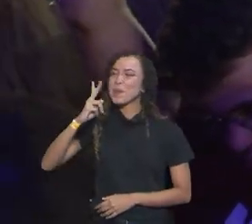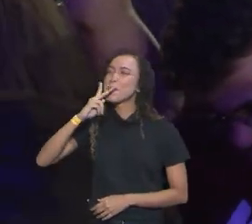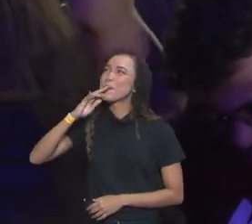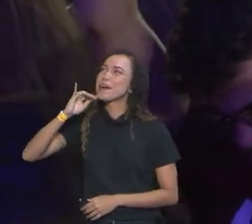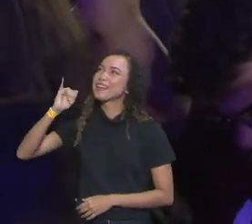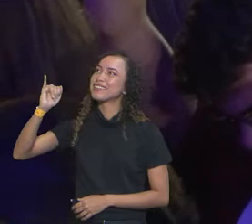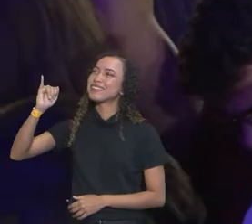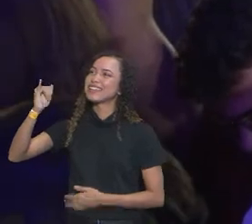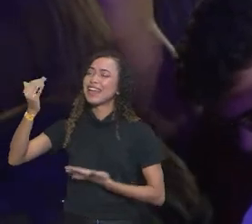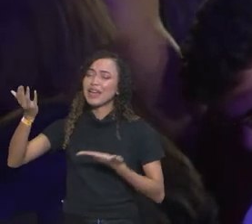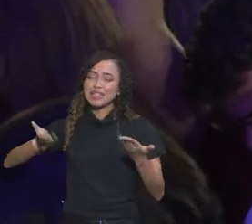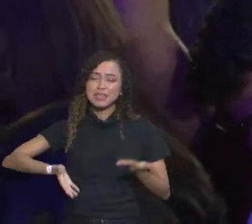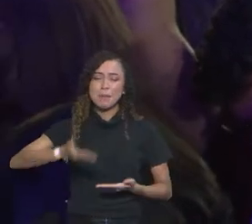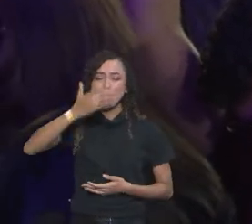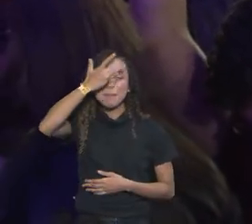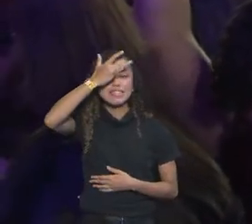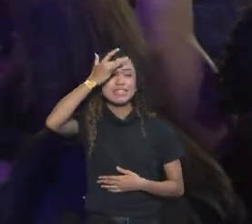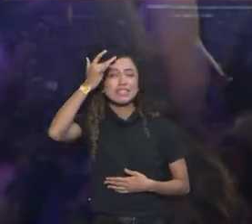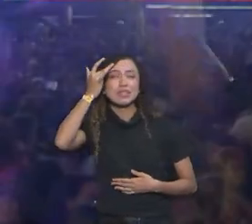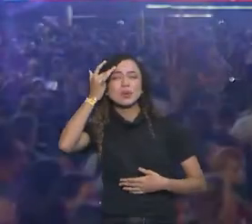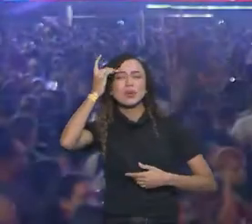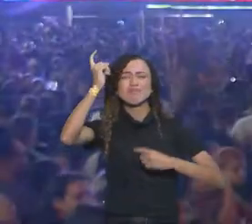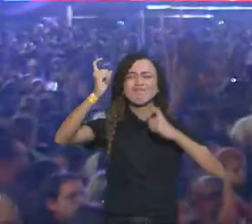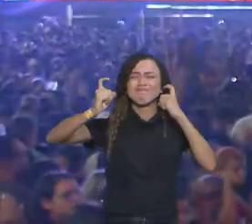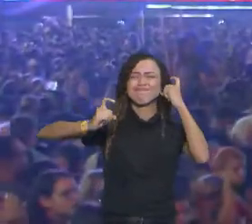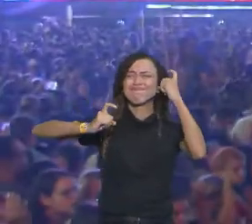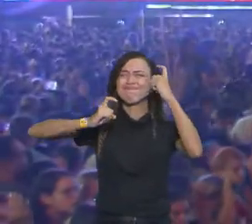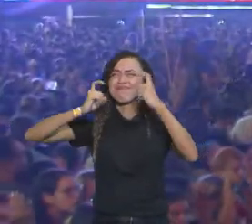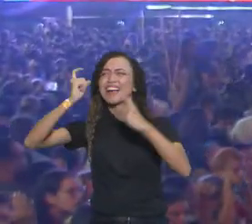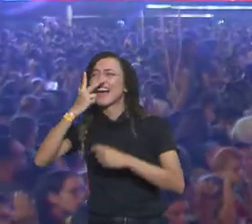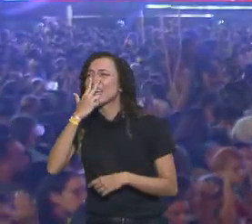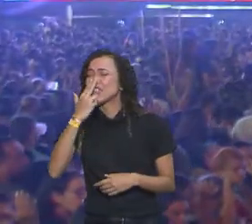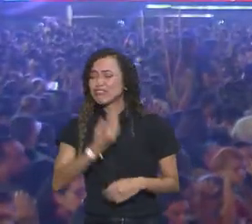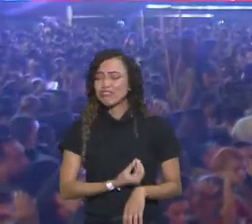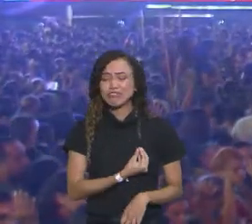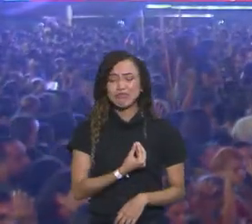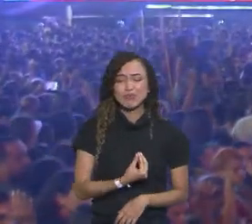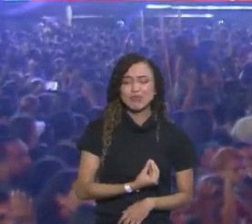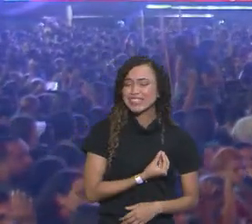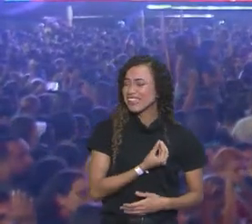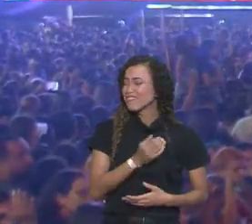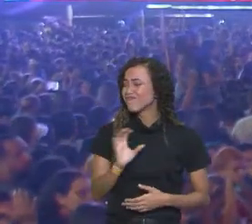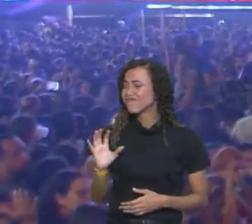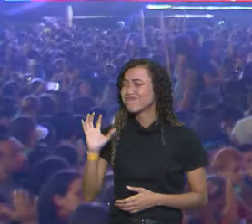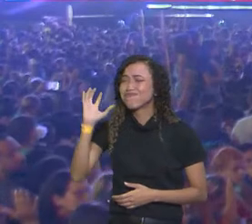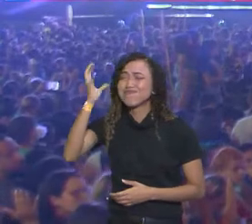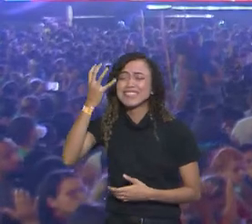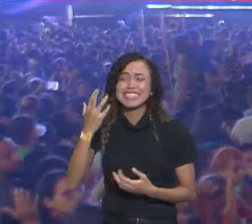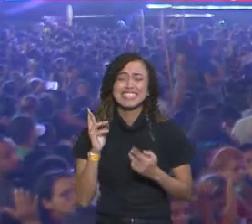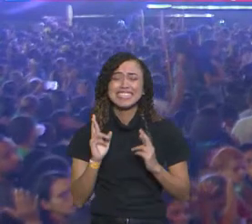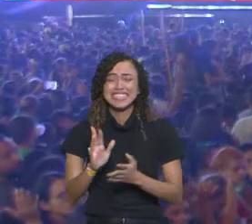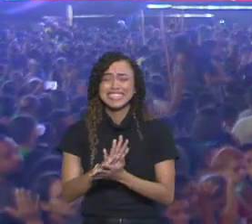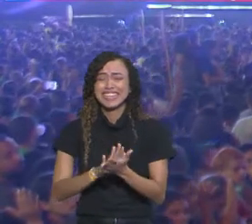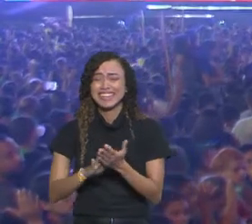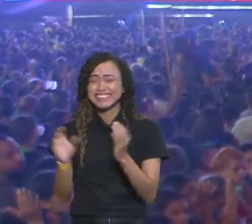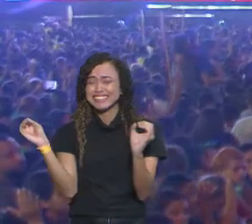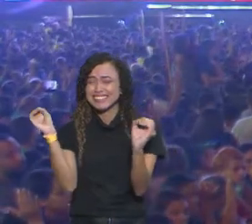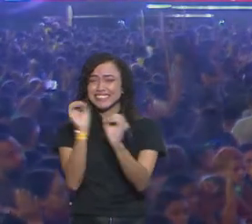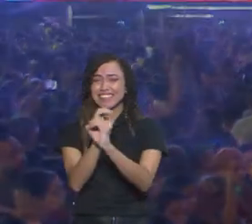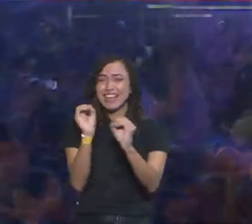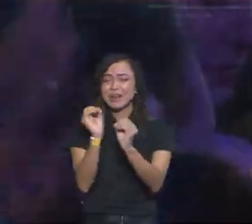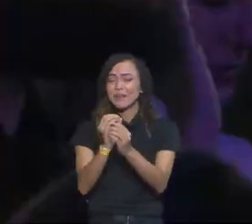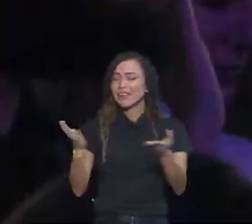que a sua vida não tinha mais solução não tinha não tinha retorno não tinha resposta não tinha mais expectativa senhor